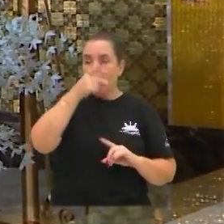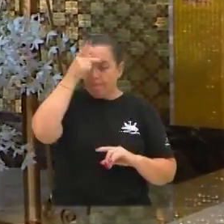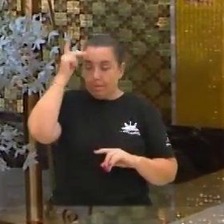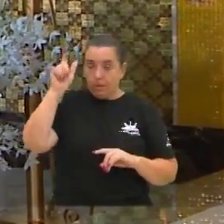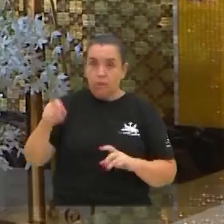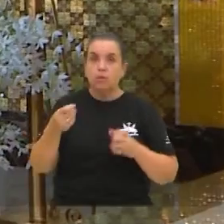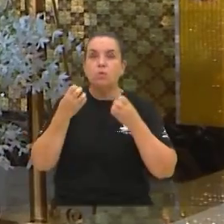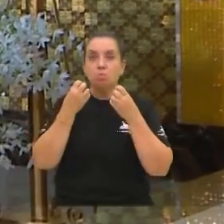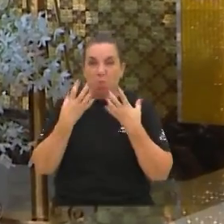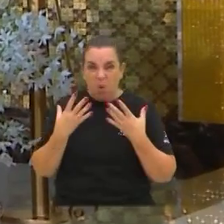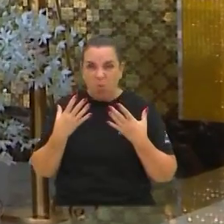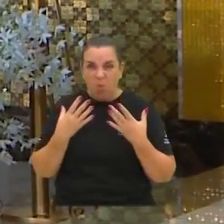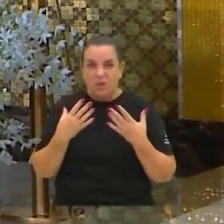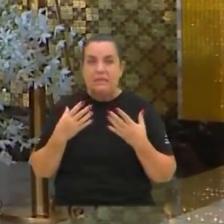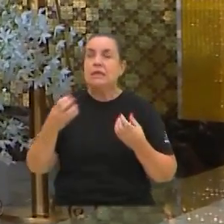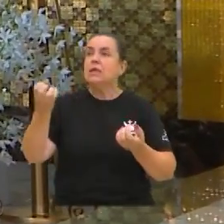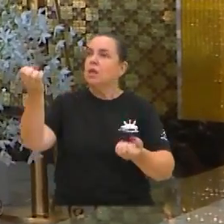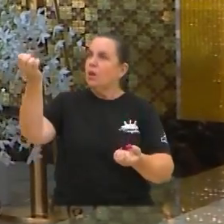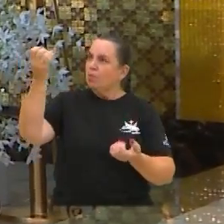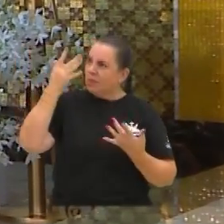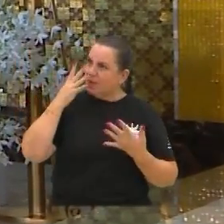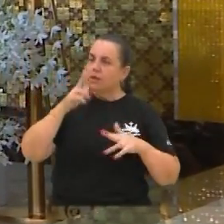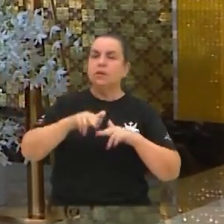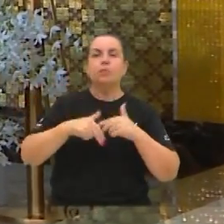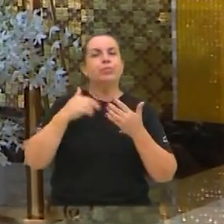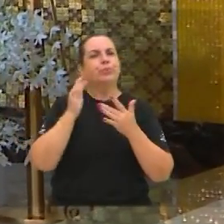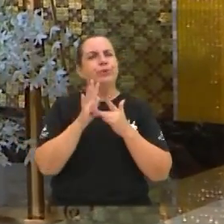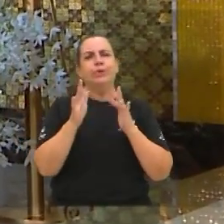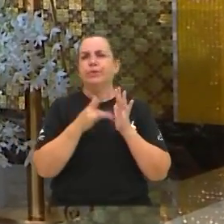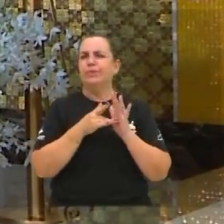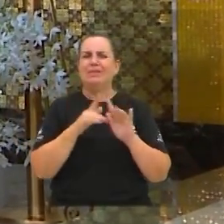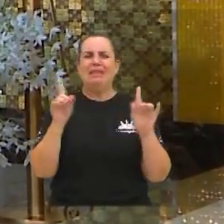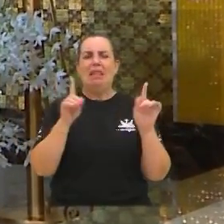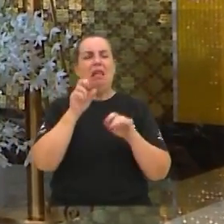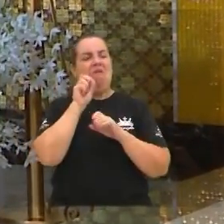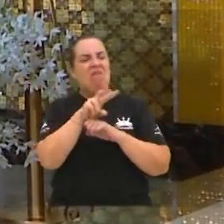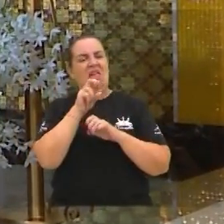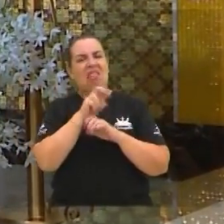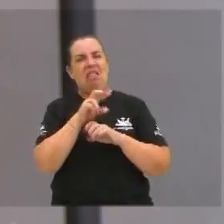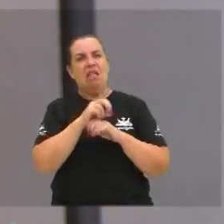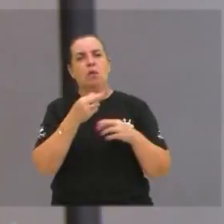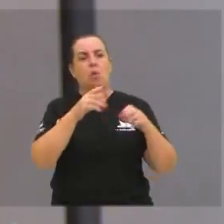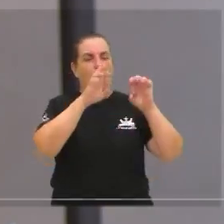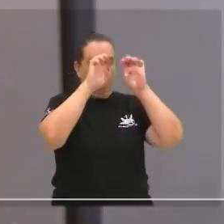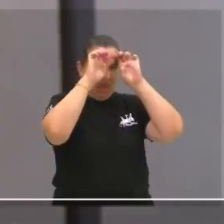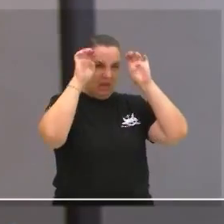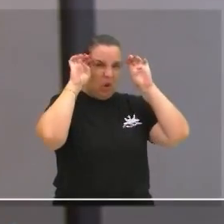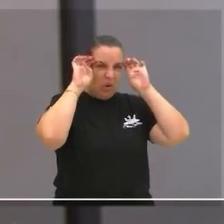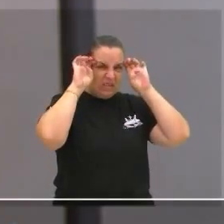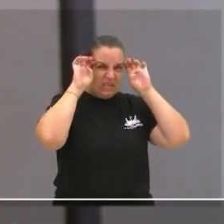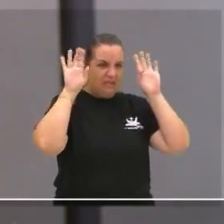forem boas, iluminadas por Jesus e não envenenadas como Herodes.